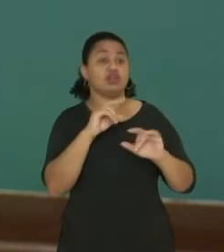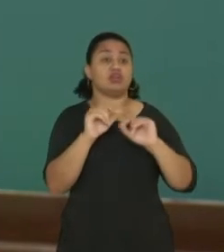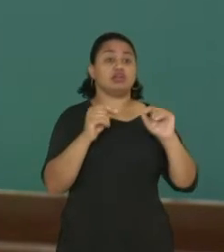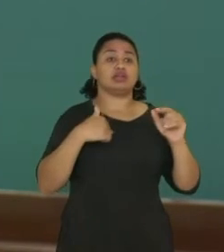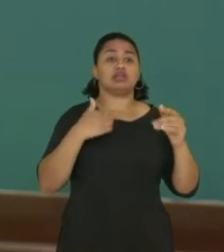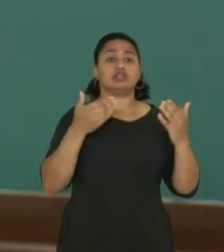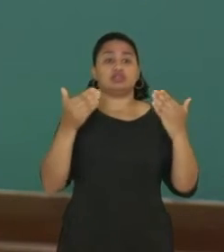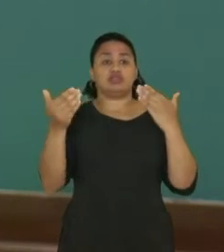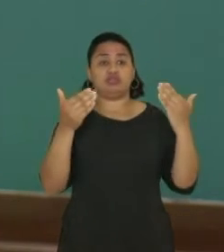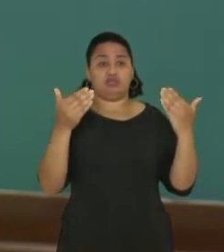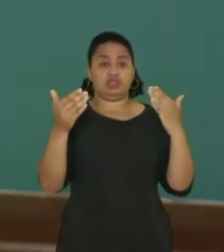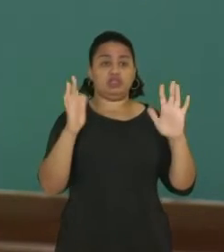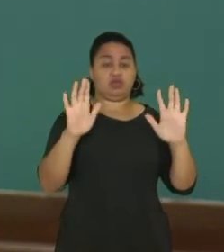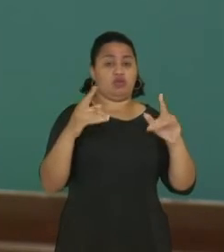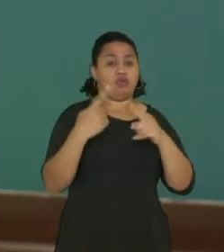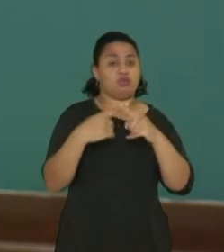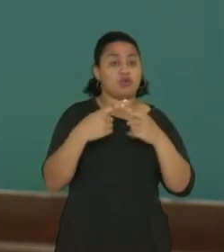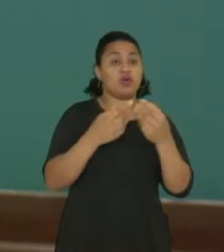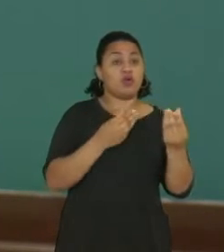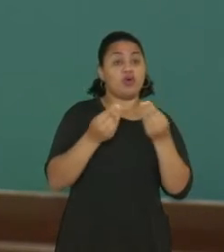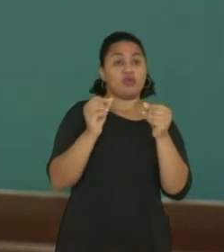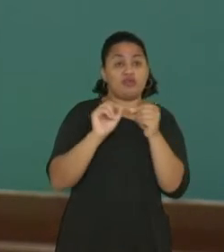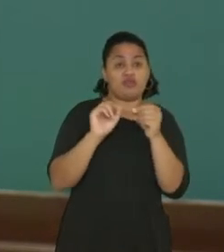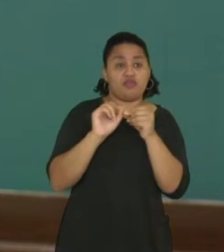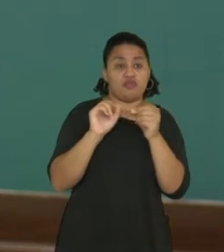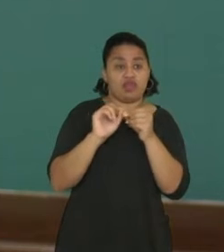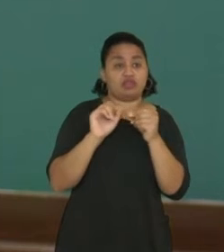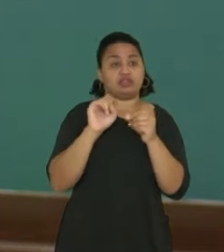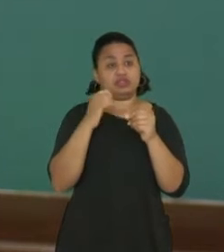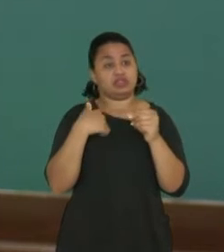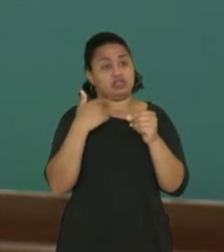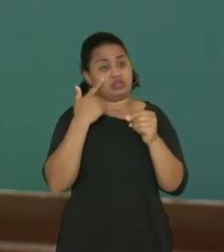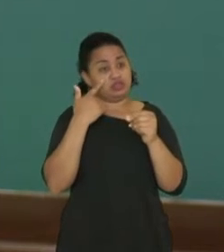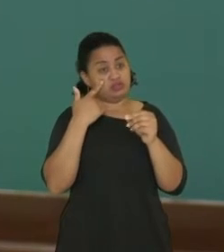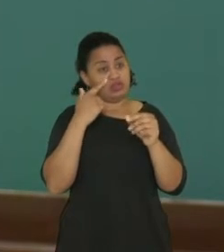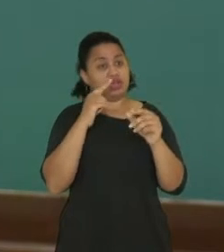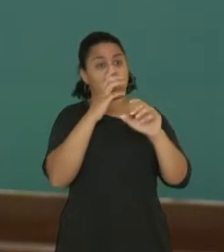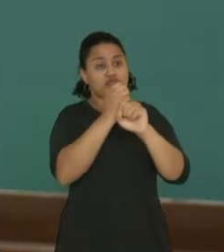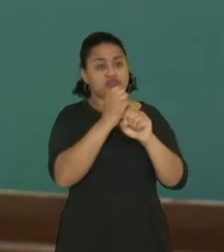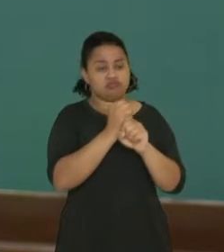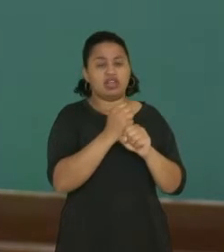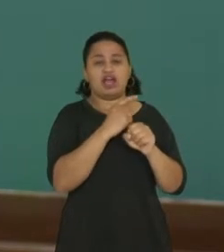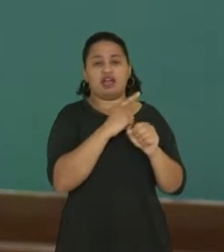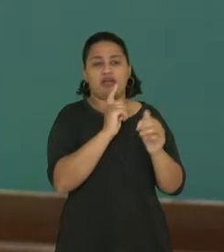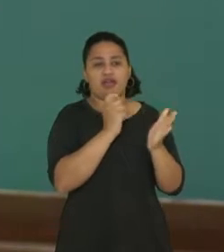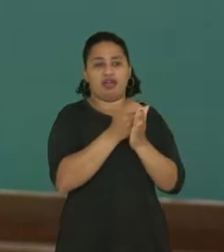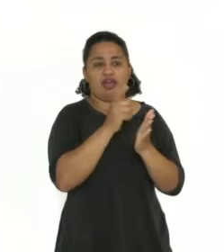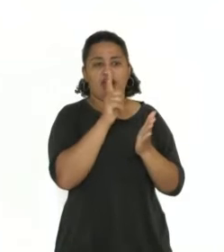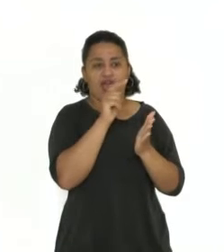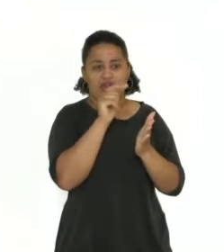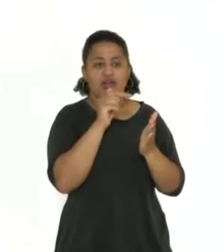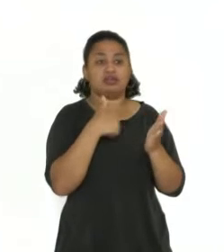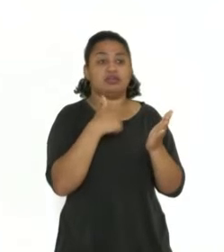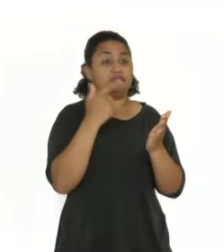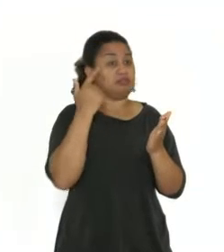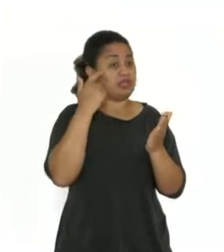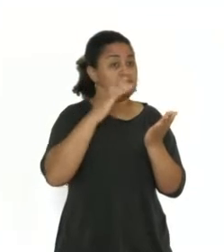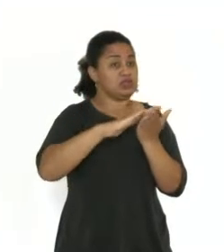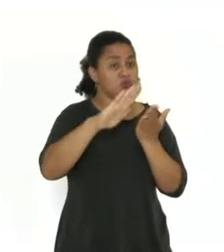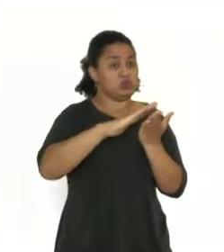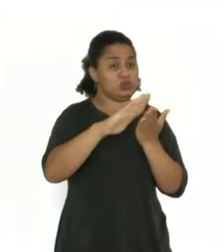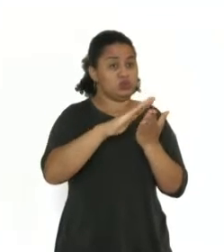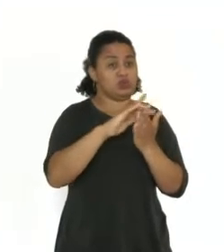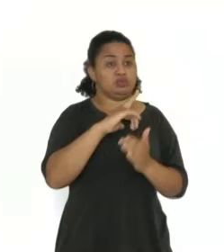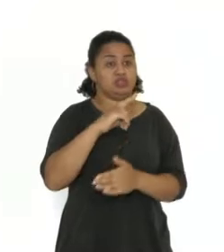medidas, porque olha só como que a gente pode fazer isso. Se a gente analisar essa conta de água, pensa aqui nesse consumo, ó. Eu tenho lá